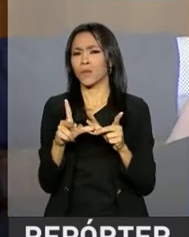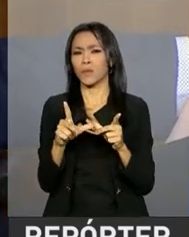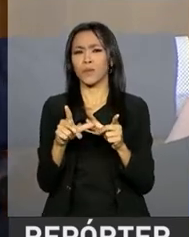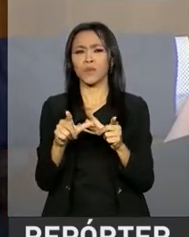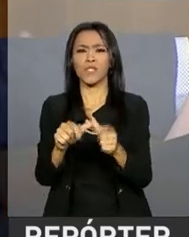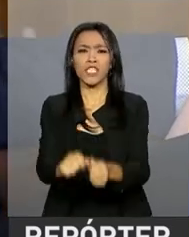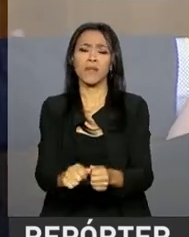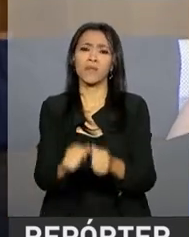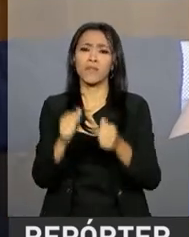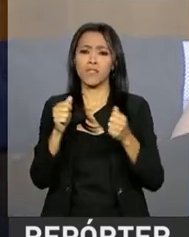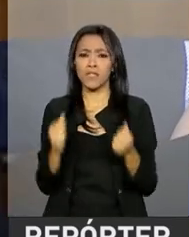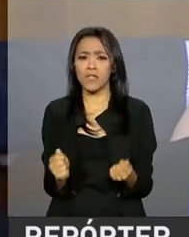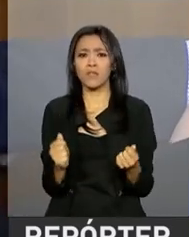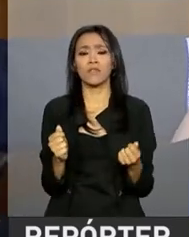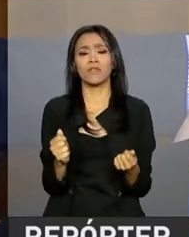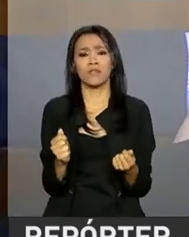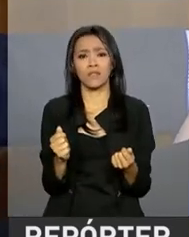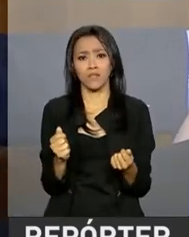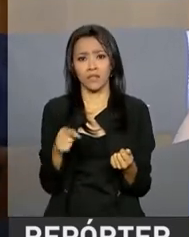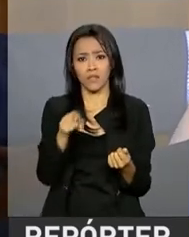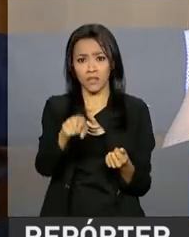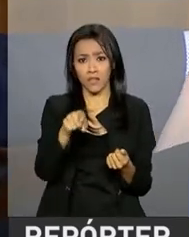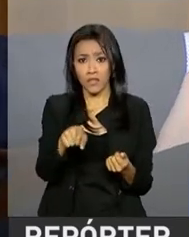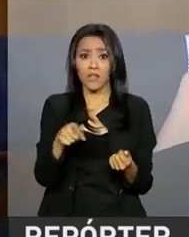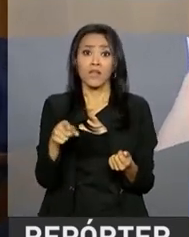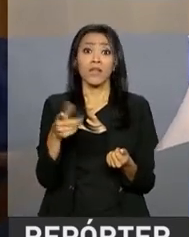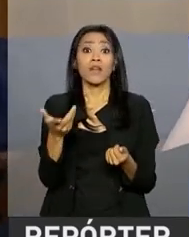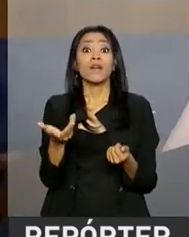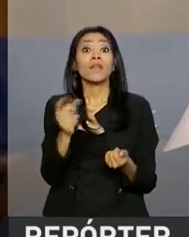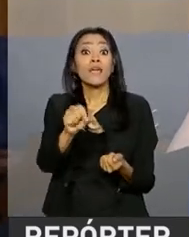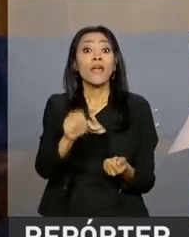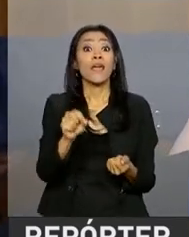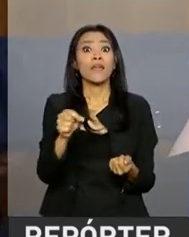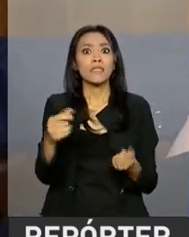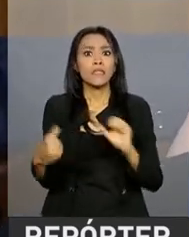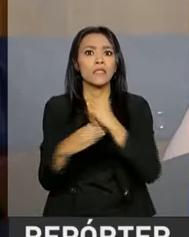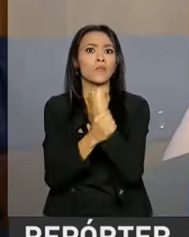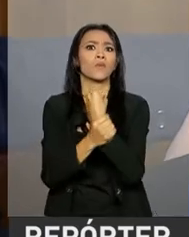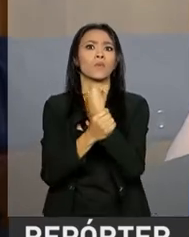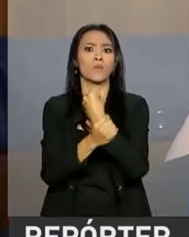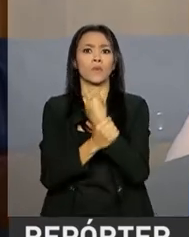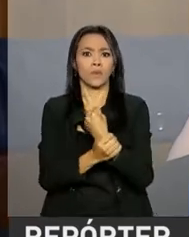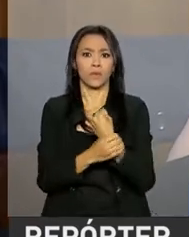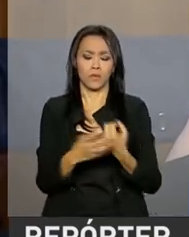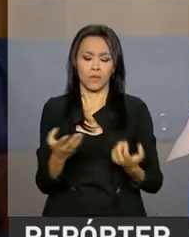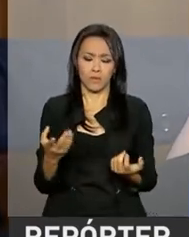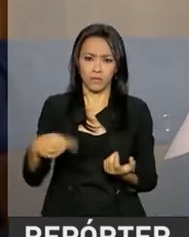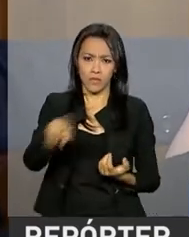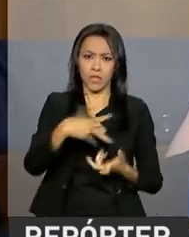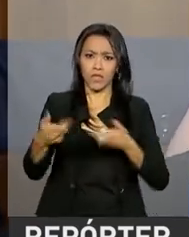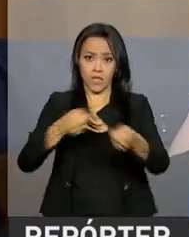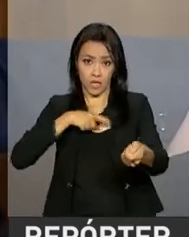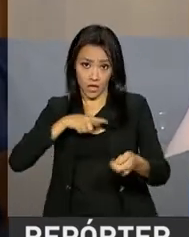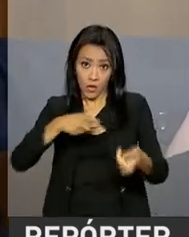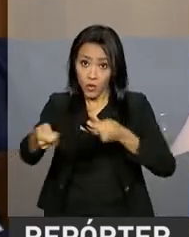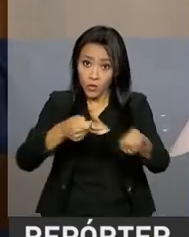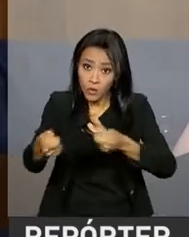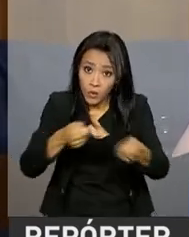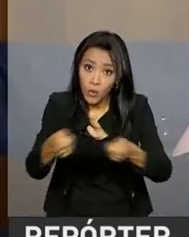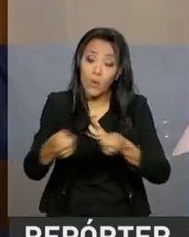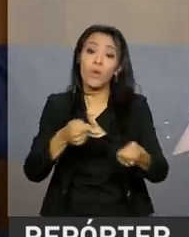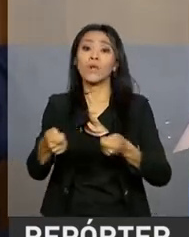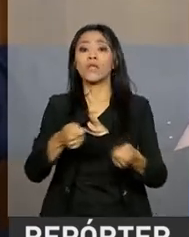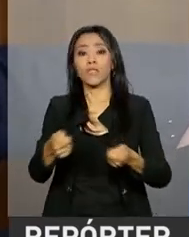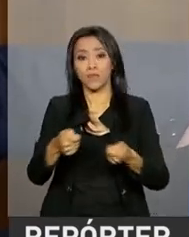operacionalizado de uma maneira digital, de maneira que seja mais seguro, propicie melhor controle,